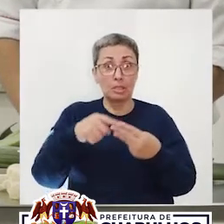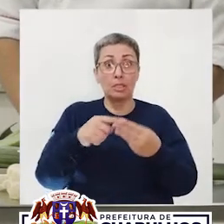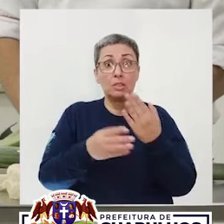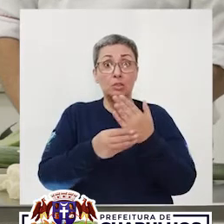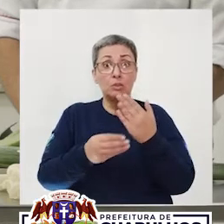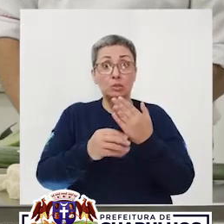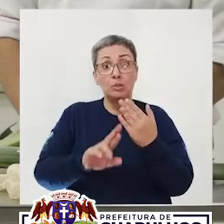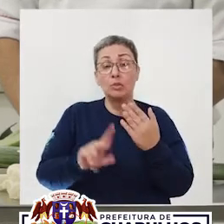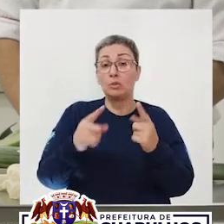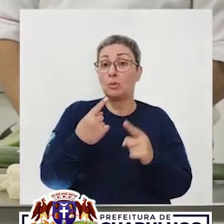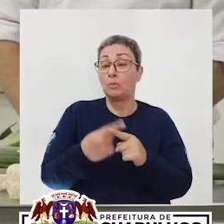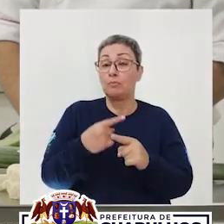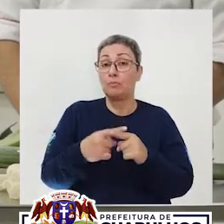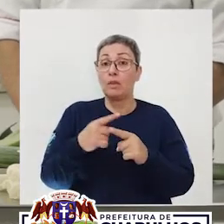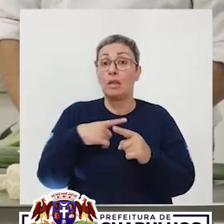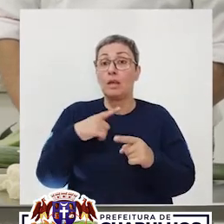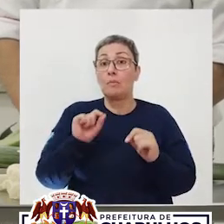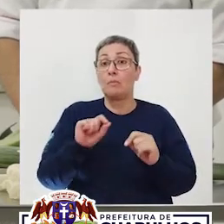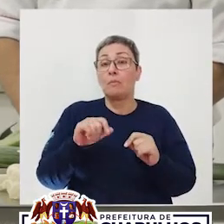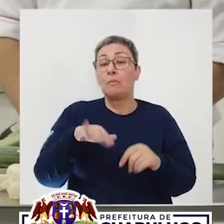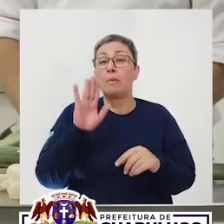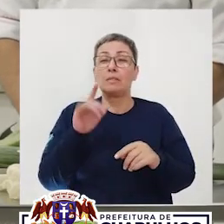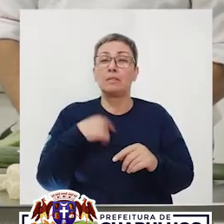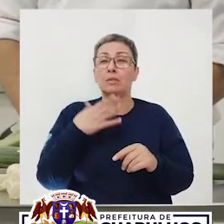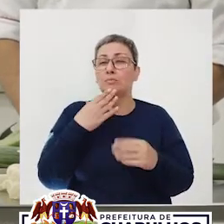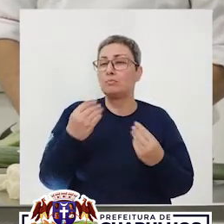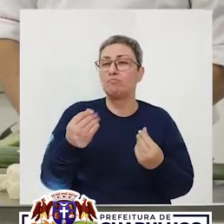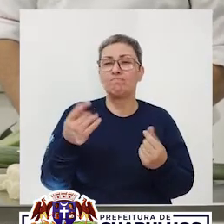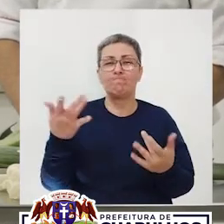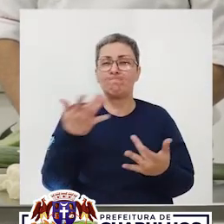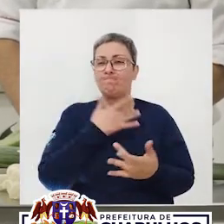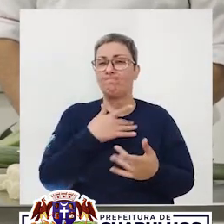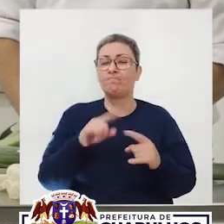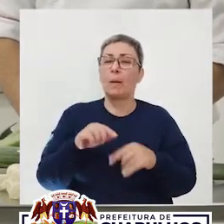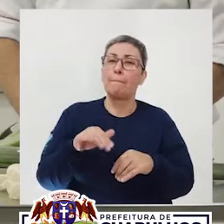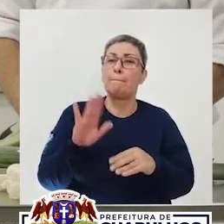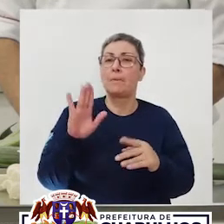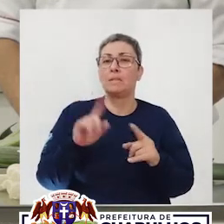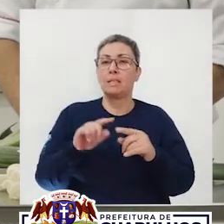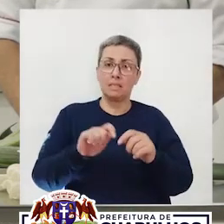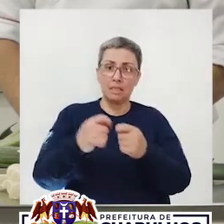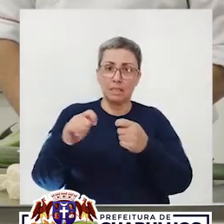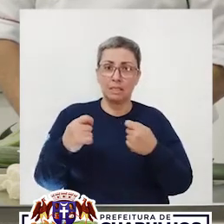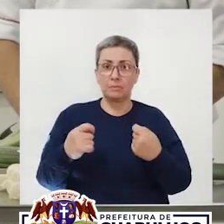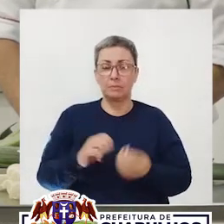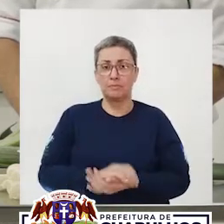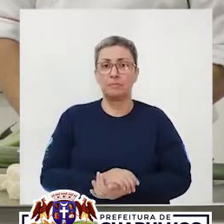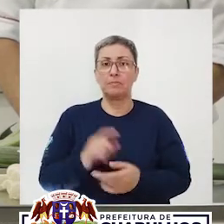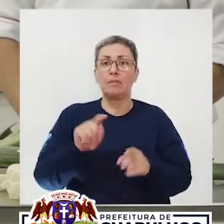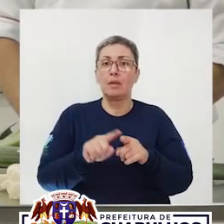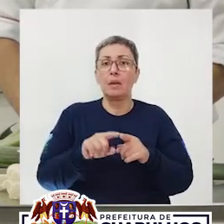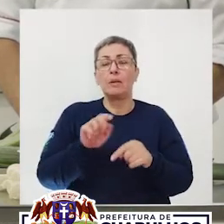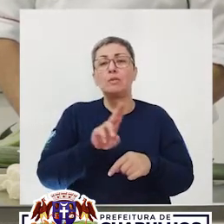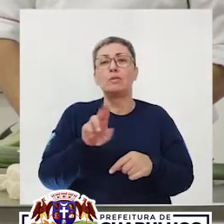gorduras diferentes porque é a que eu acho que fica mais saborosa e fica mais quebradiça,